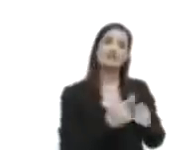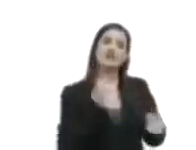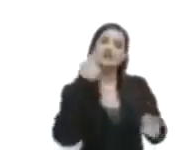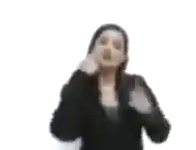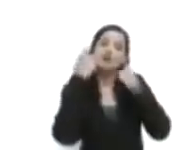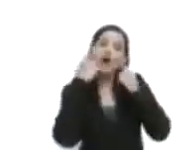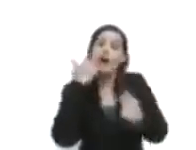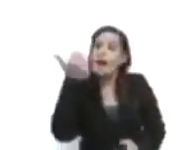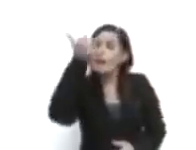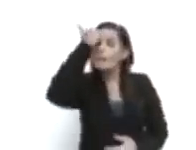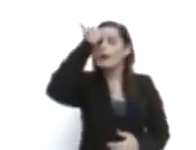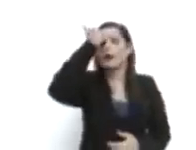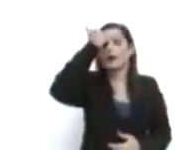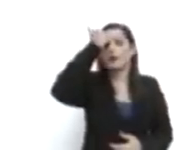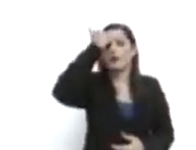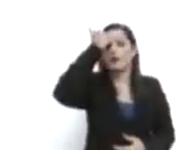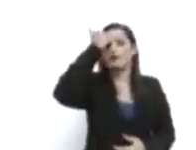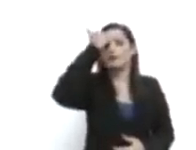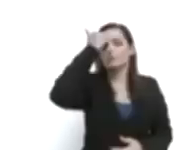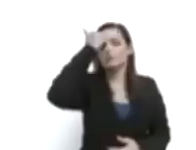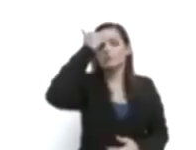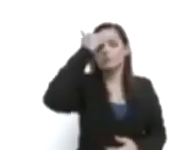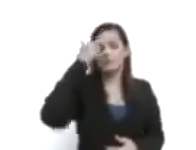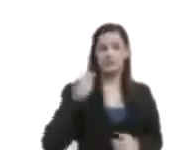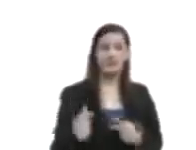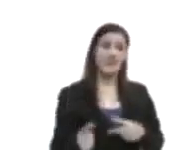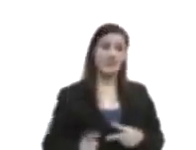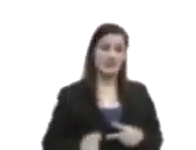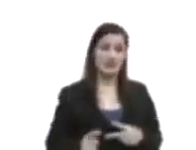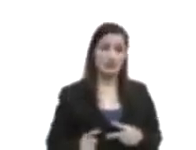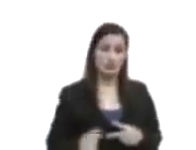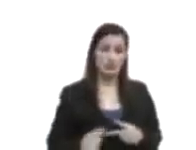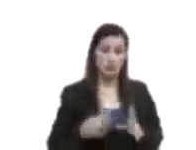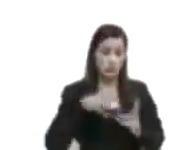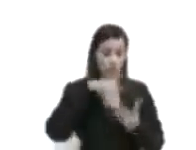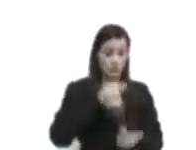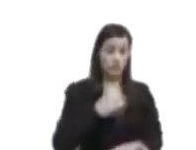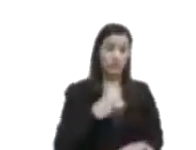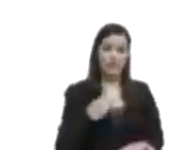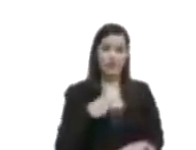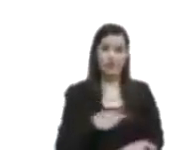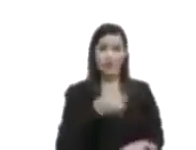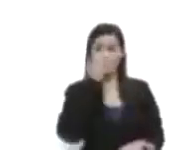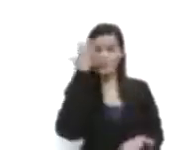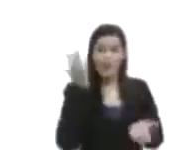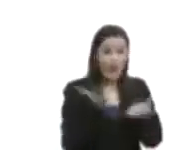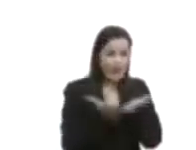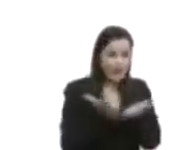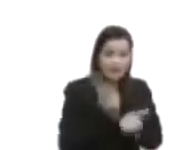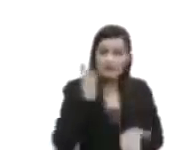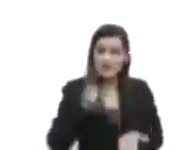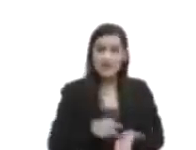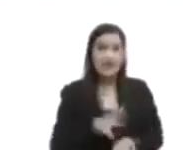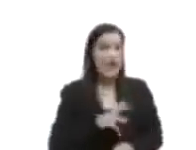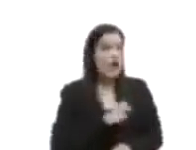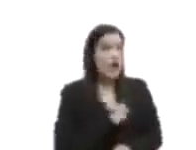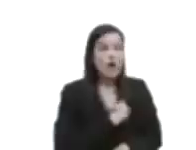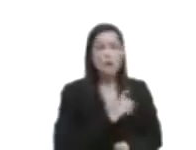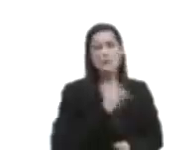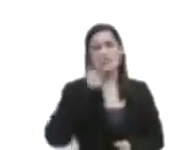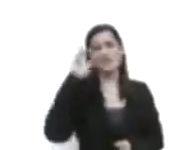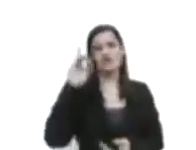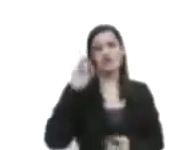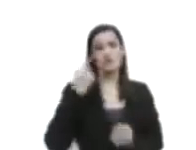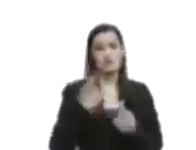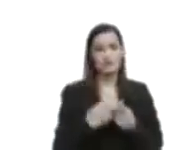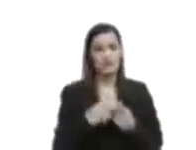Segundo, é o pecado do mundo. Veja só, o crente verdadeiro ama tanto a Deus, que quando ele vê o nome